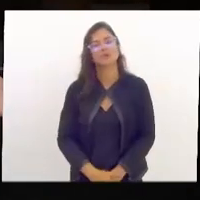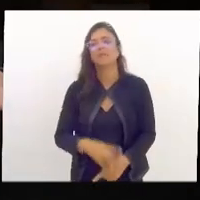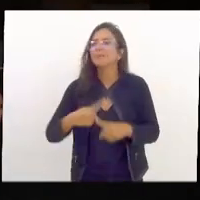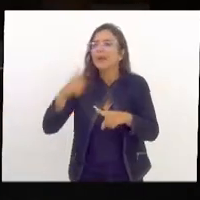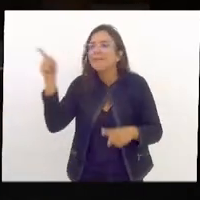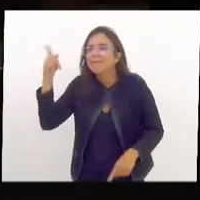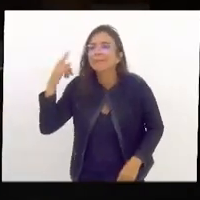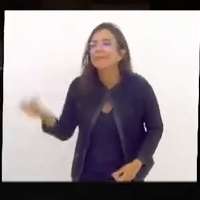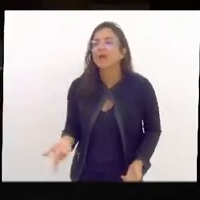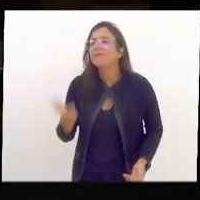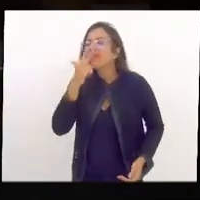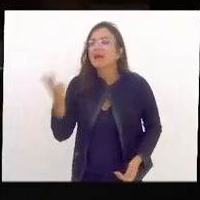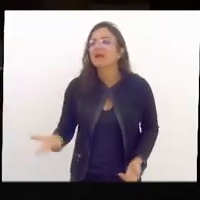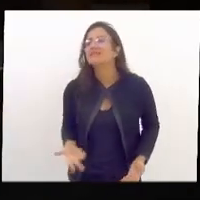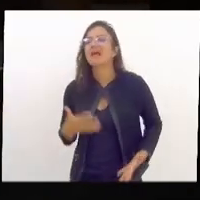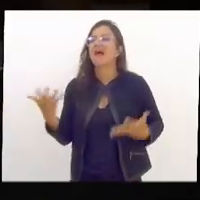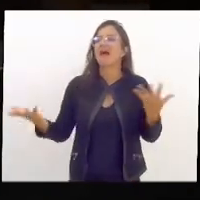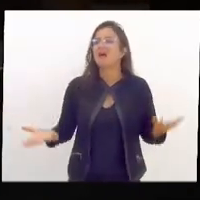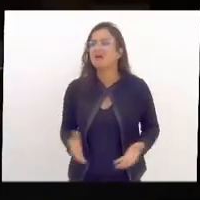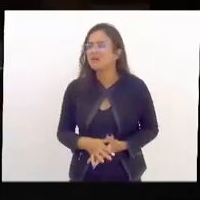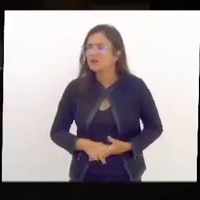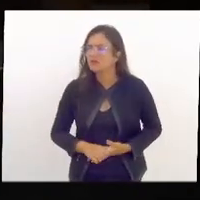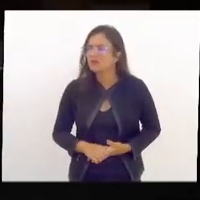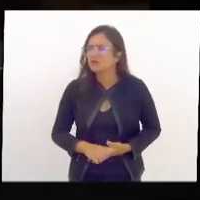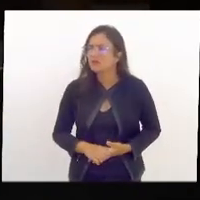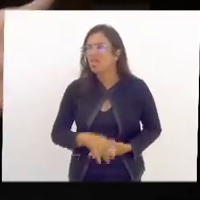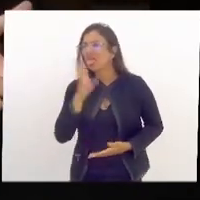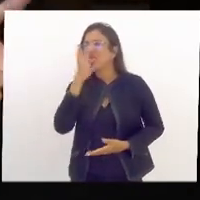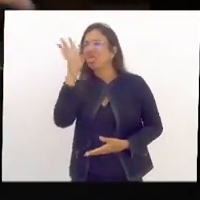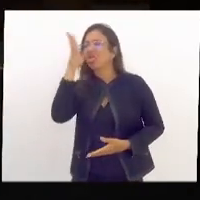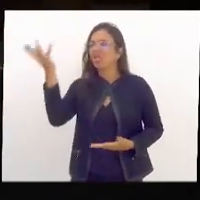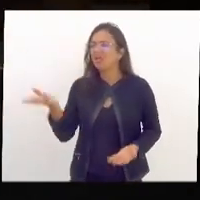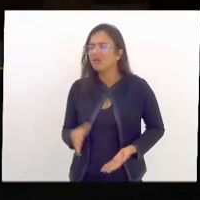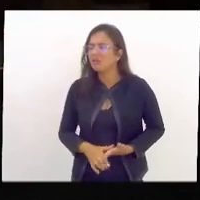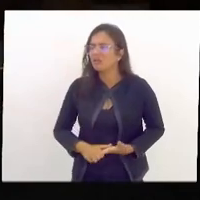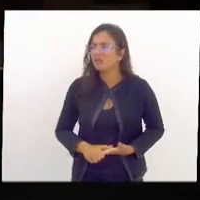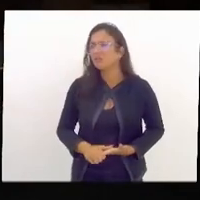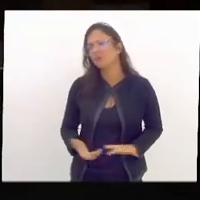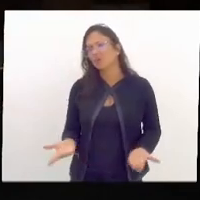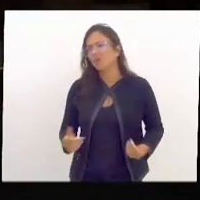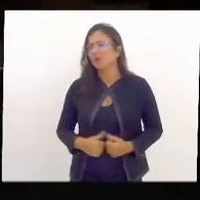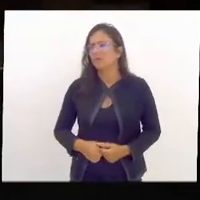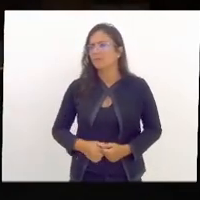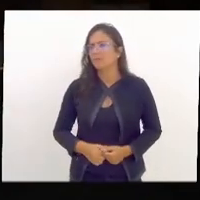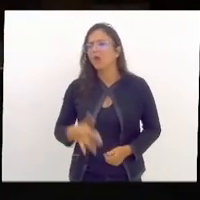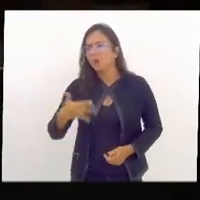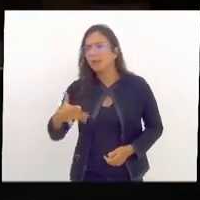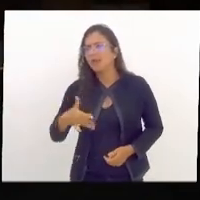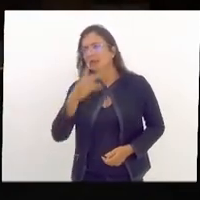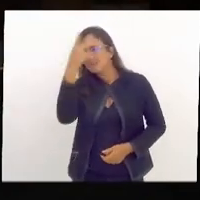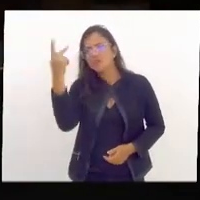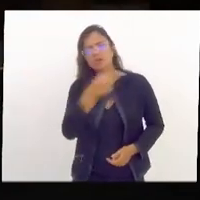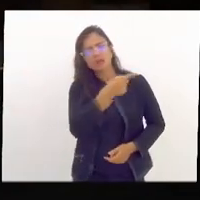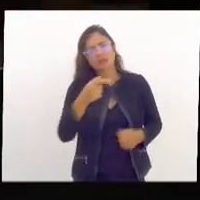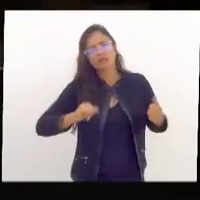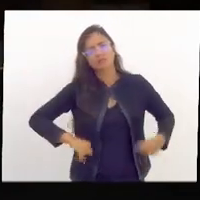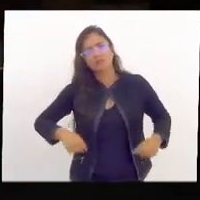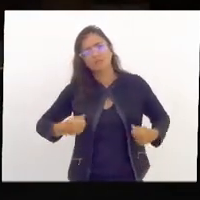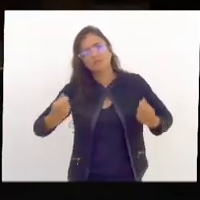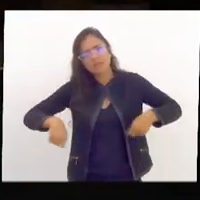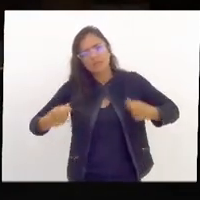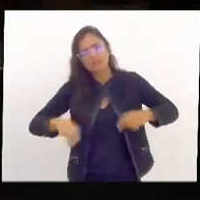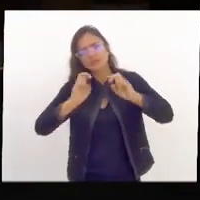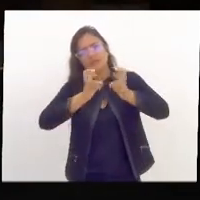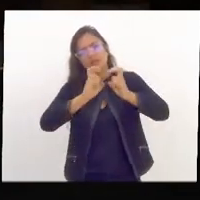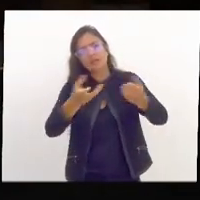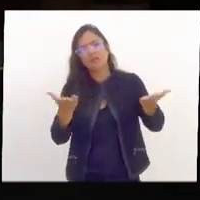demagogo, isso aí para mim é sacanagem, com o morador da Baixada Fluminense, da Zona Oeste, que muitos votaram nele e hoje